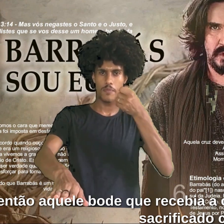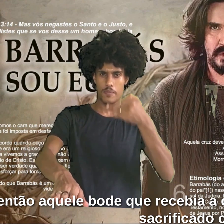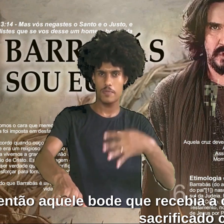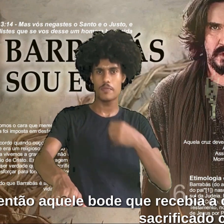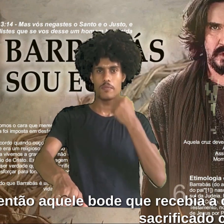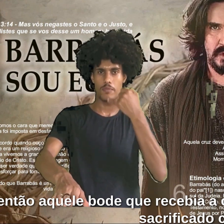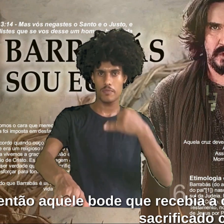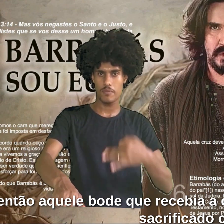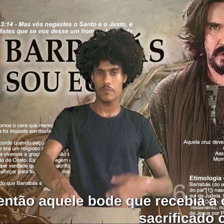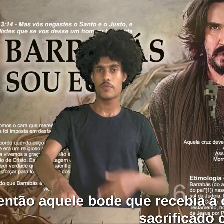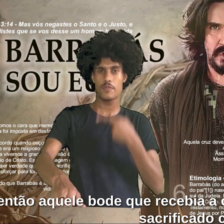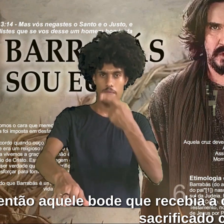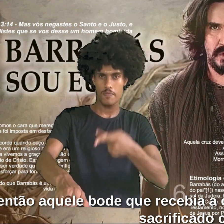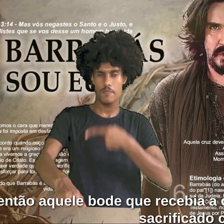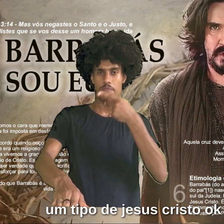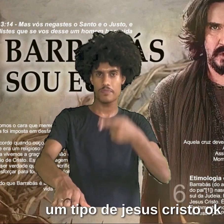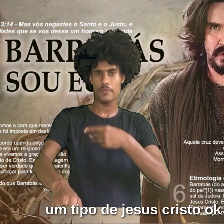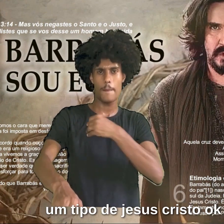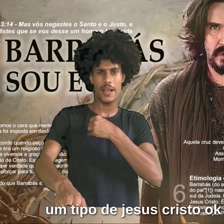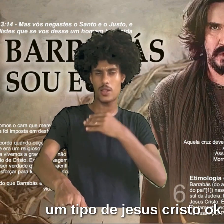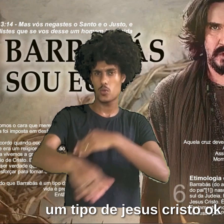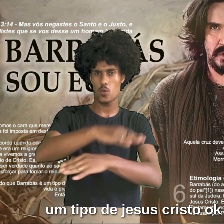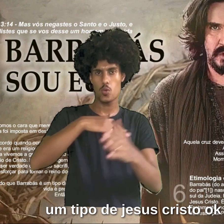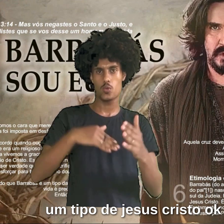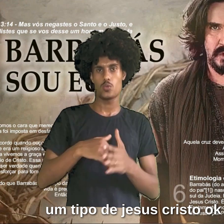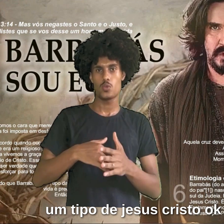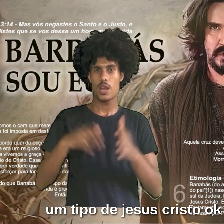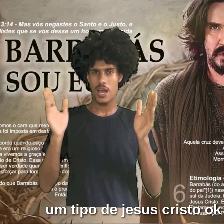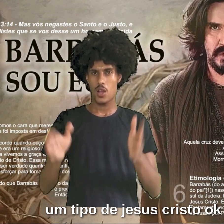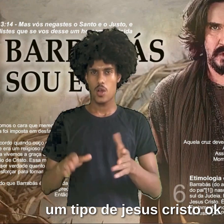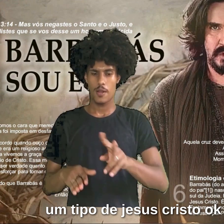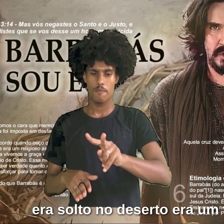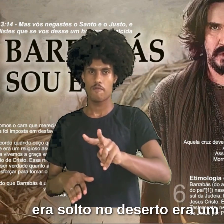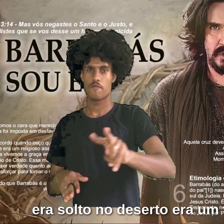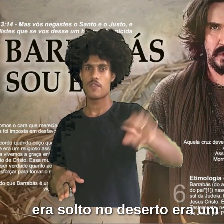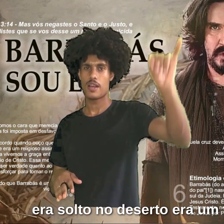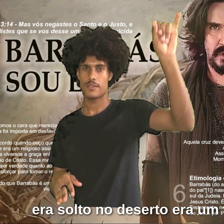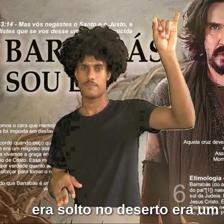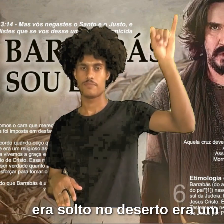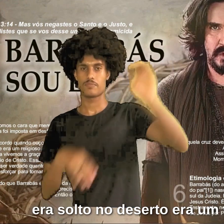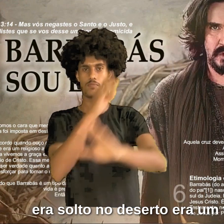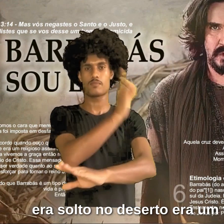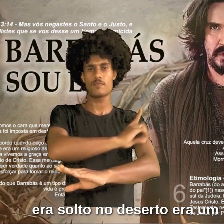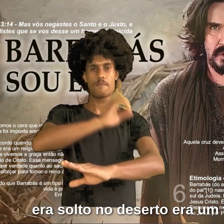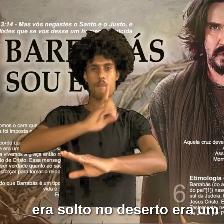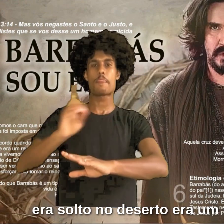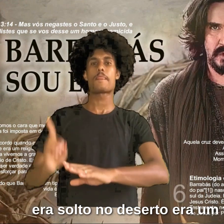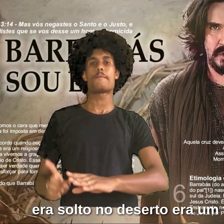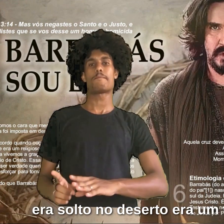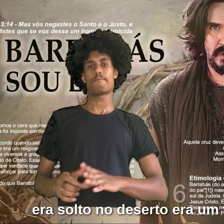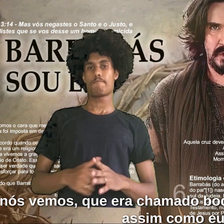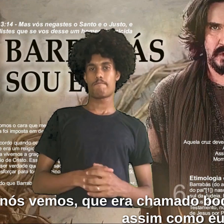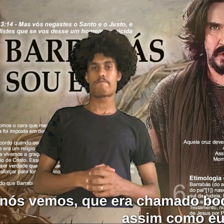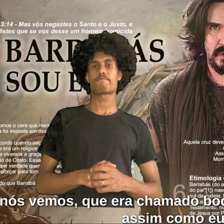dos pecados, ele era sacrificado como um tipo de Jesus Cristo, ok? E aquele bode que era solto no deserto era um tipo de Barrabás,